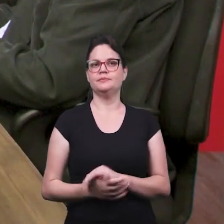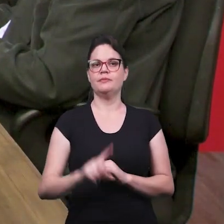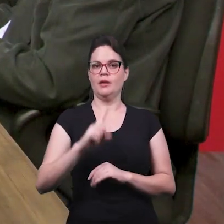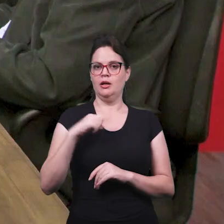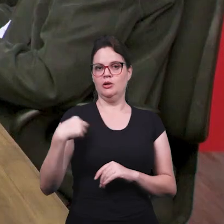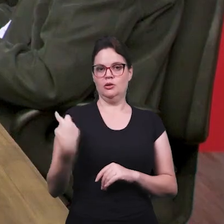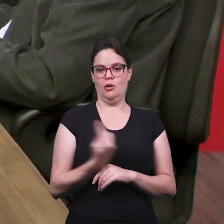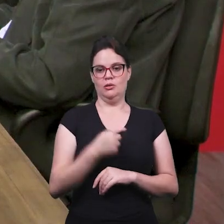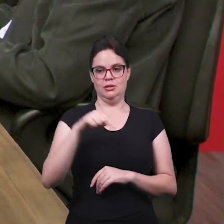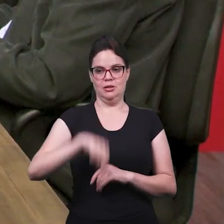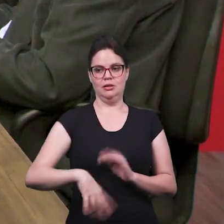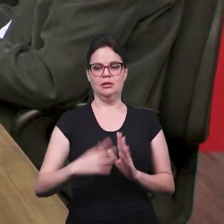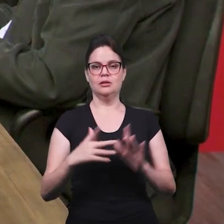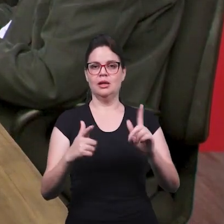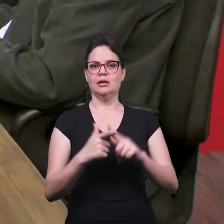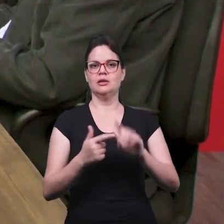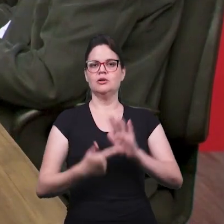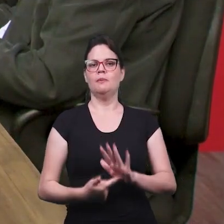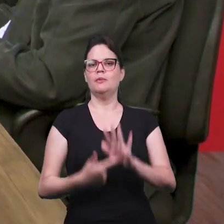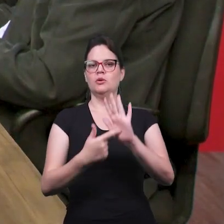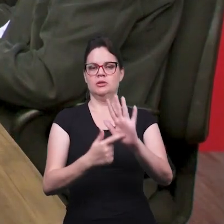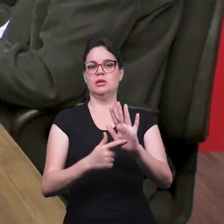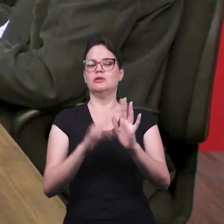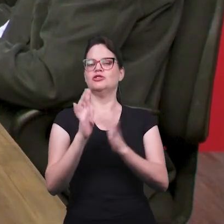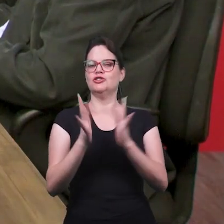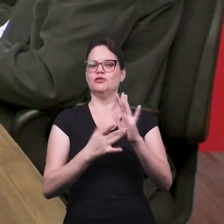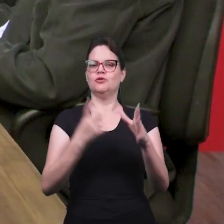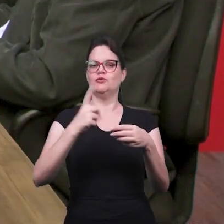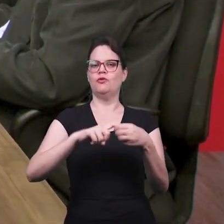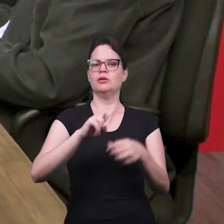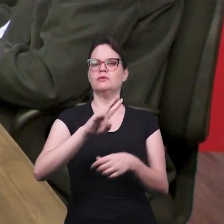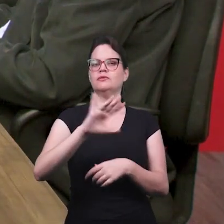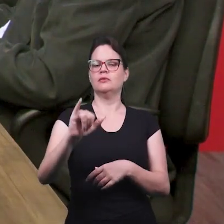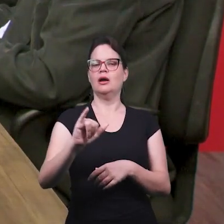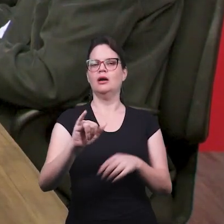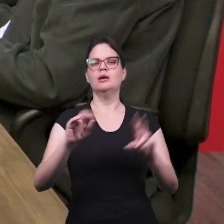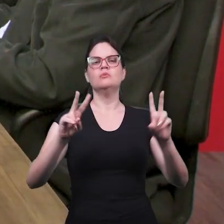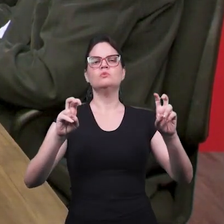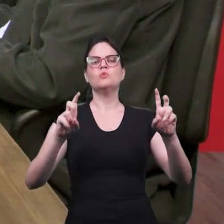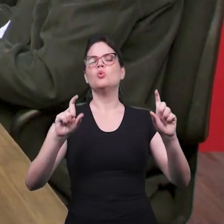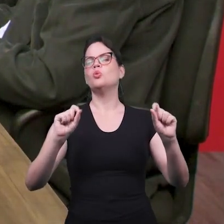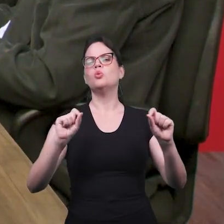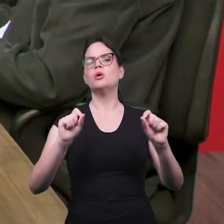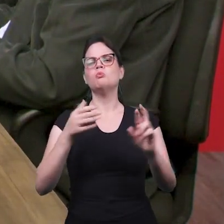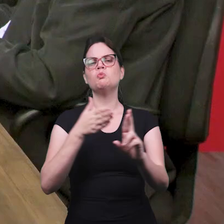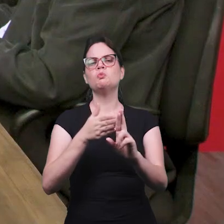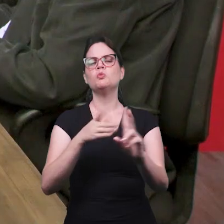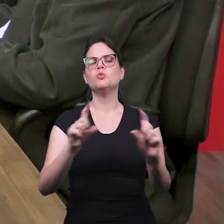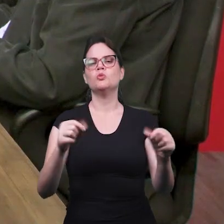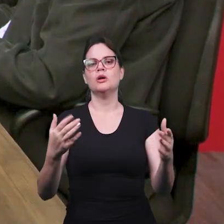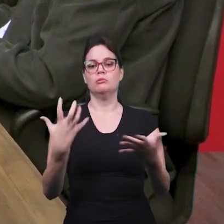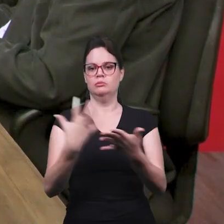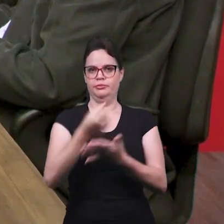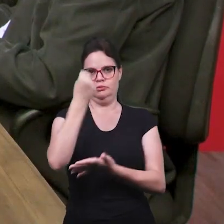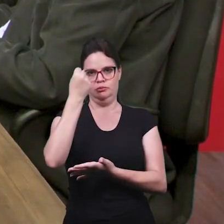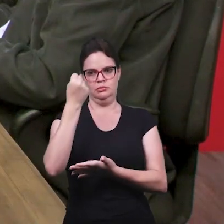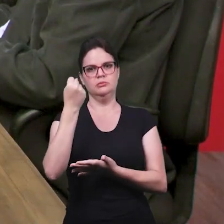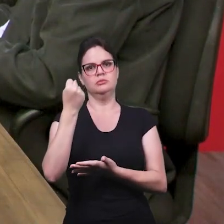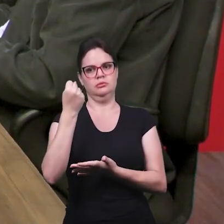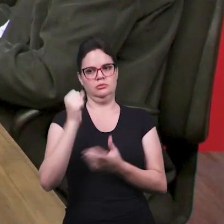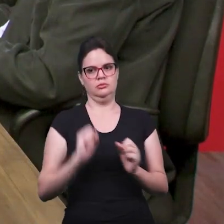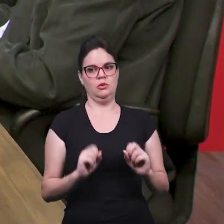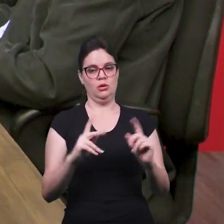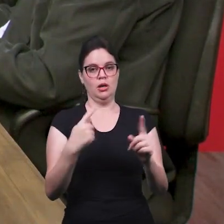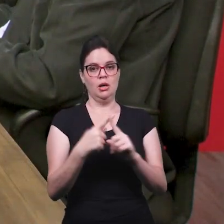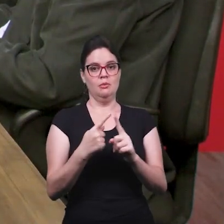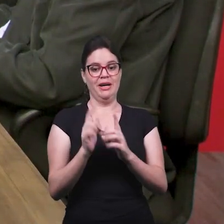igreja, nós falamos o seguinte, Jesus vai voltar, nós estamos nos referindo ao arrebatamento. Porque a segunda